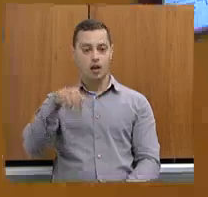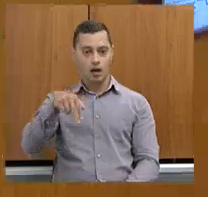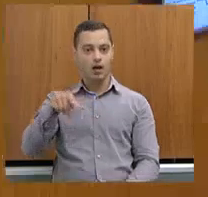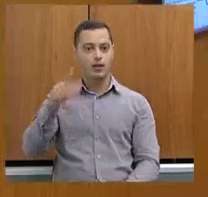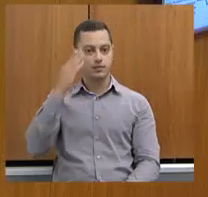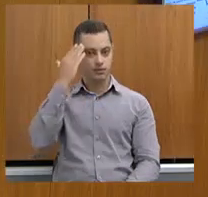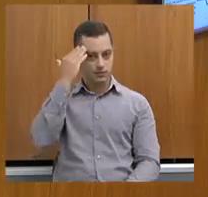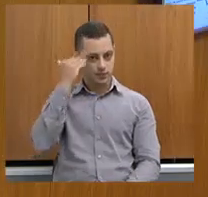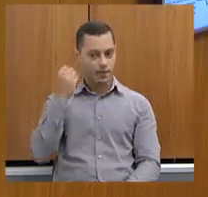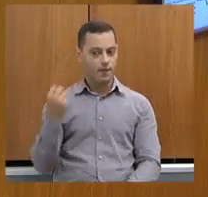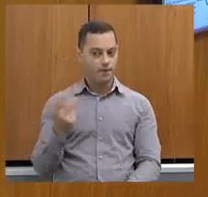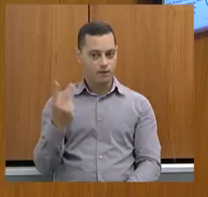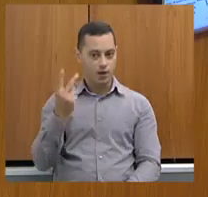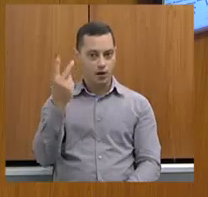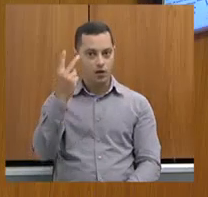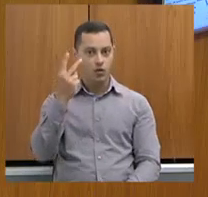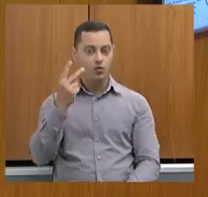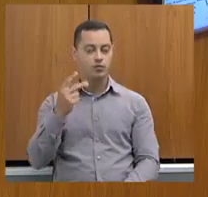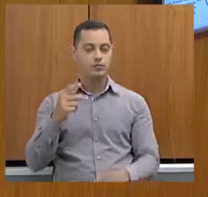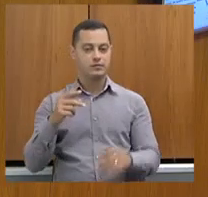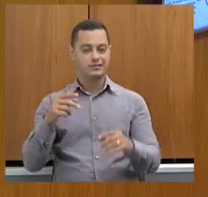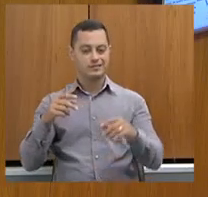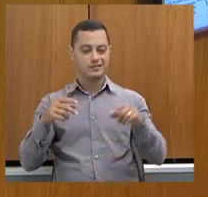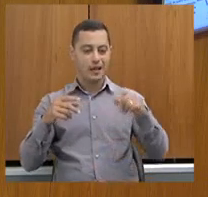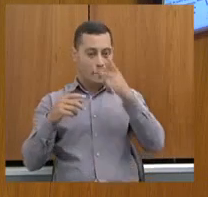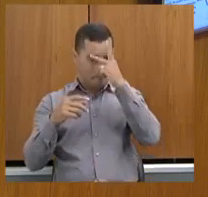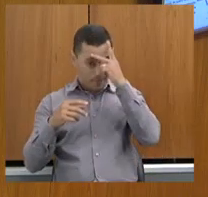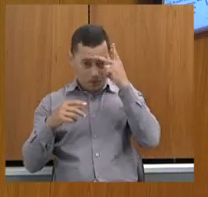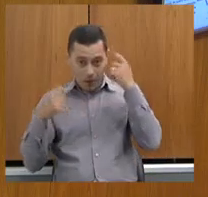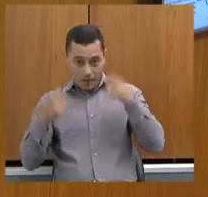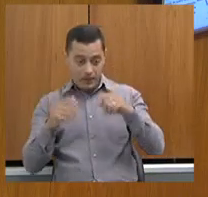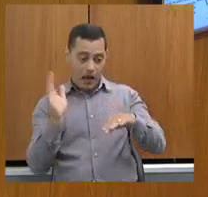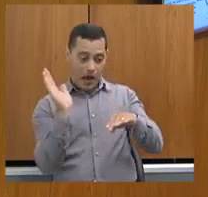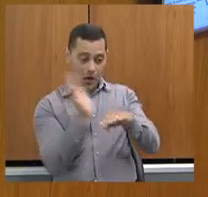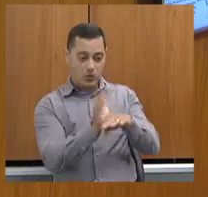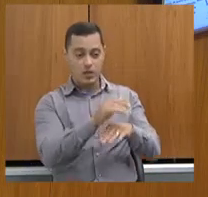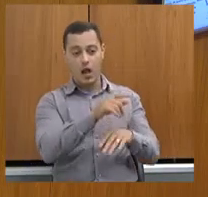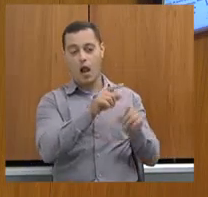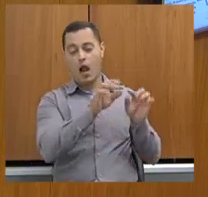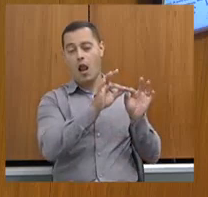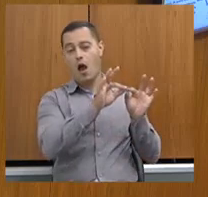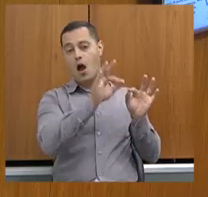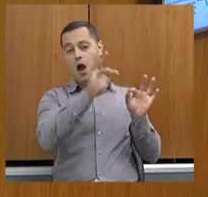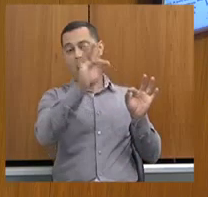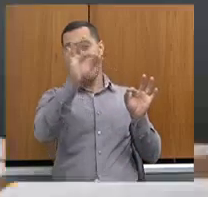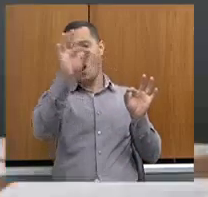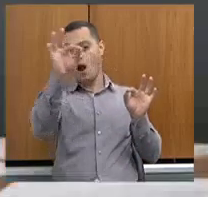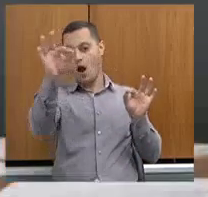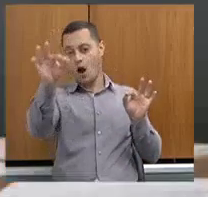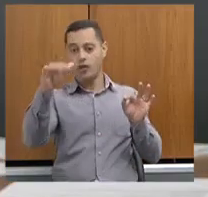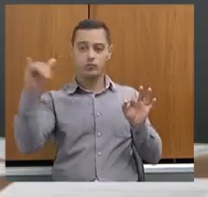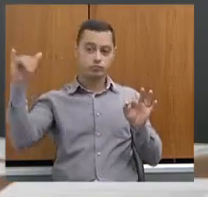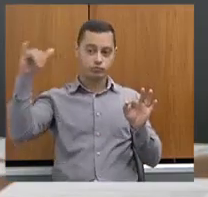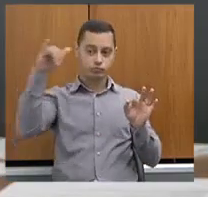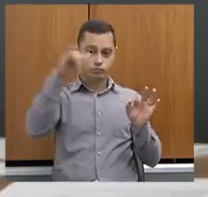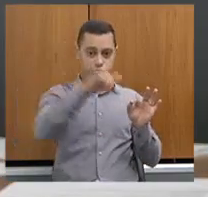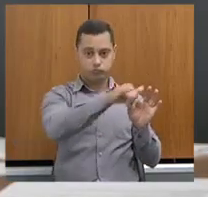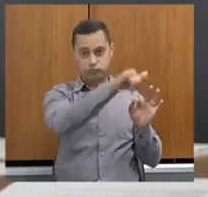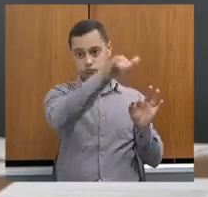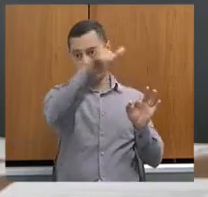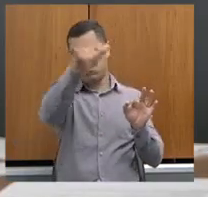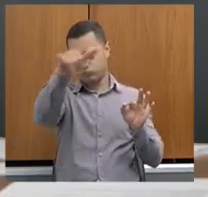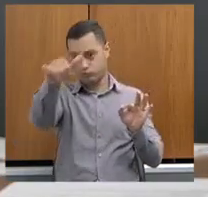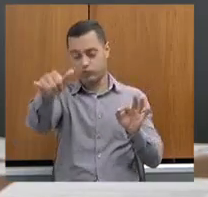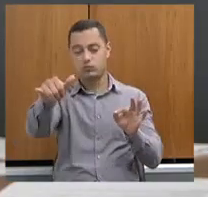transferir uma pessoa em um local longínquo que não tem qualquer recurso para algum centro em que a gente tem